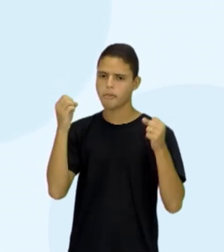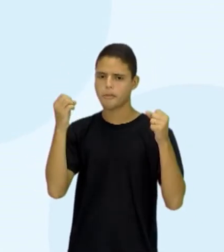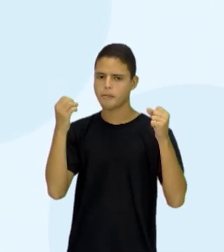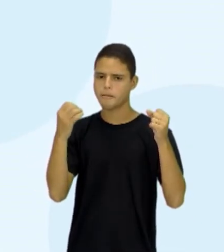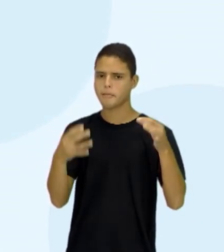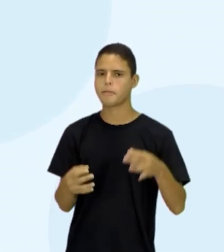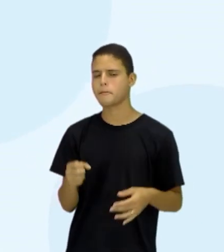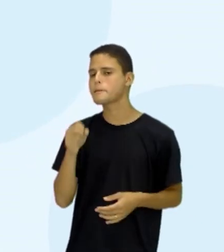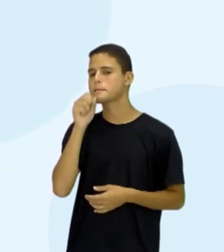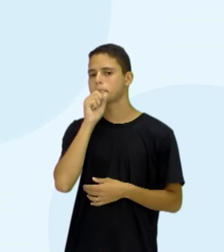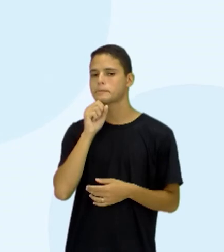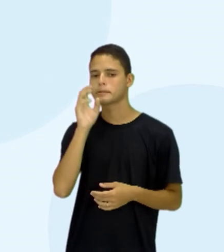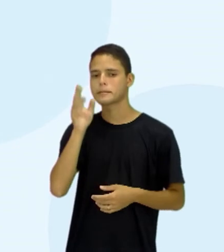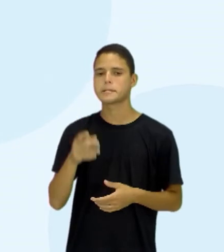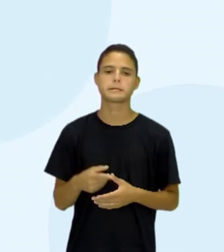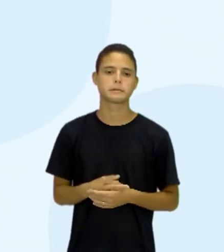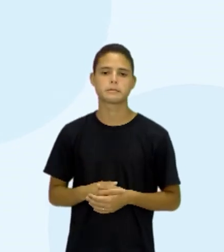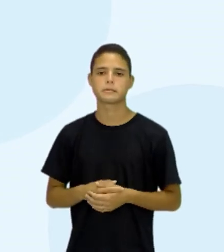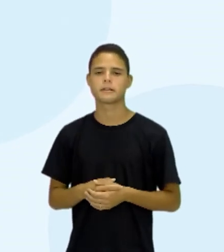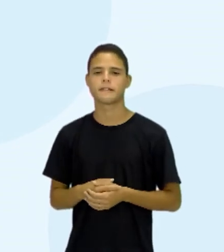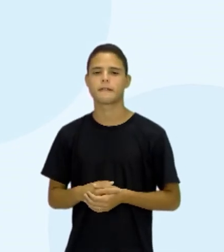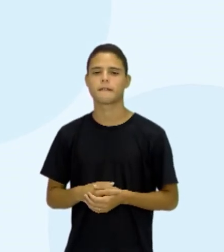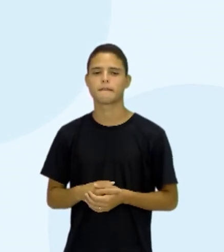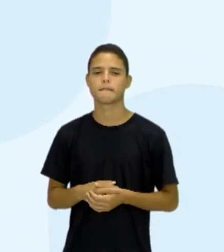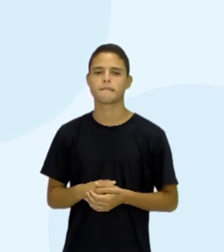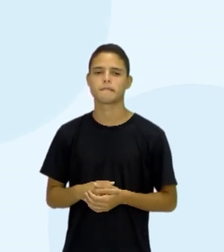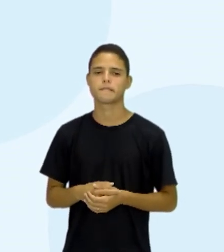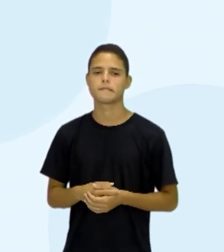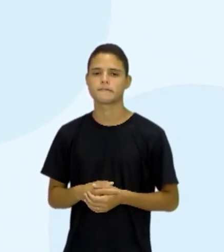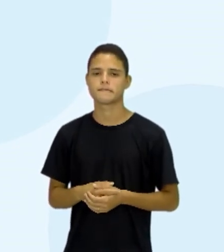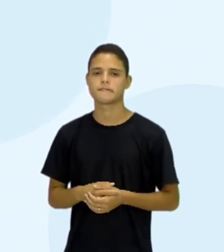antigo isso daí. Argumento de